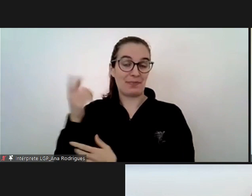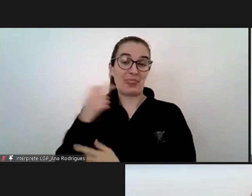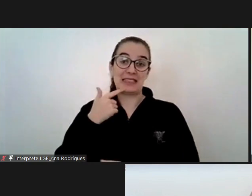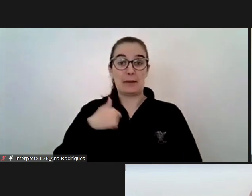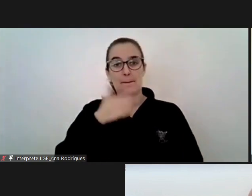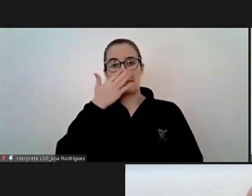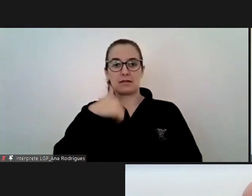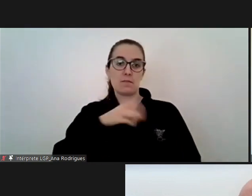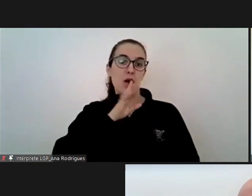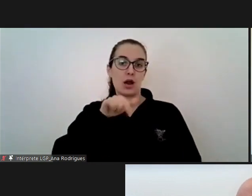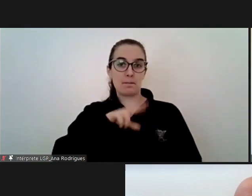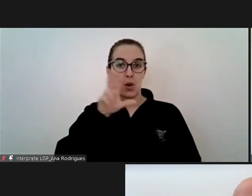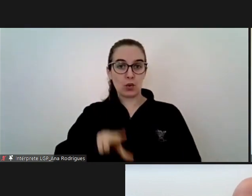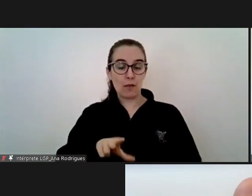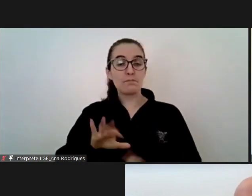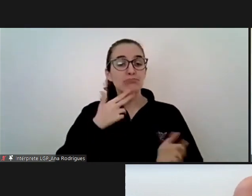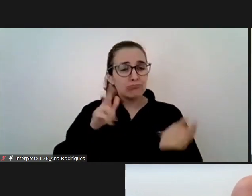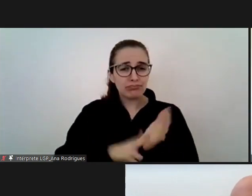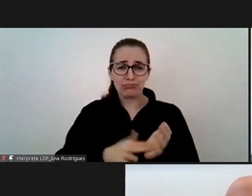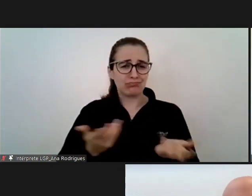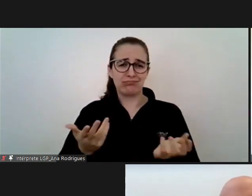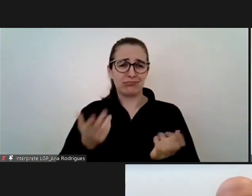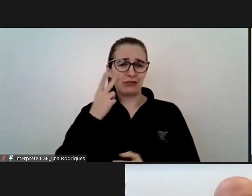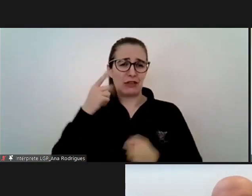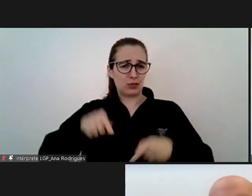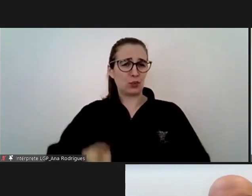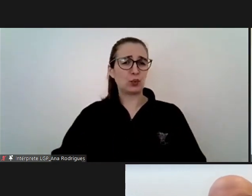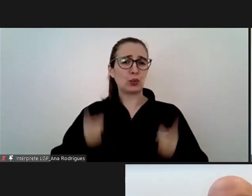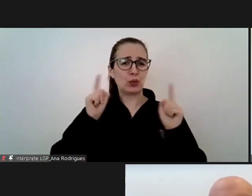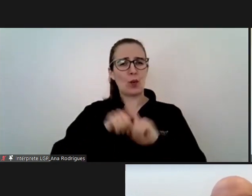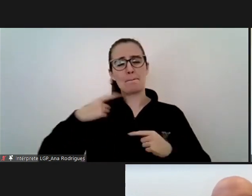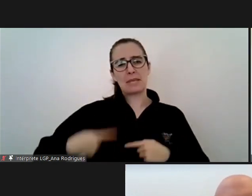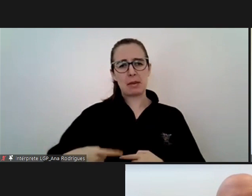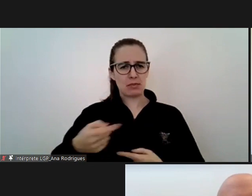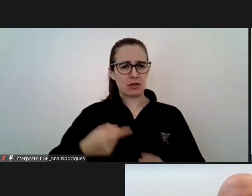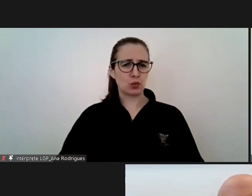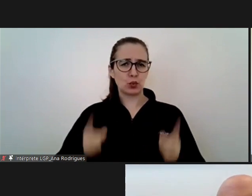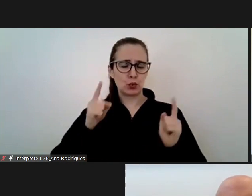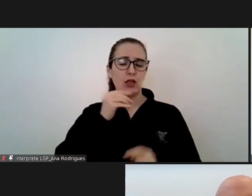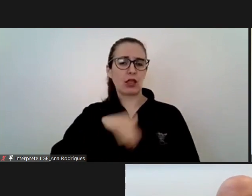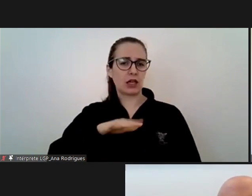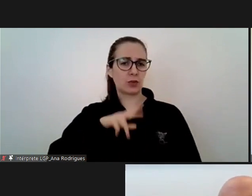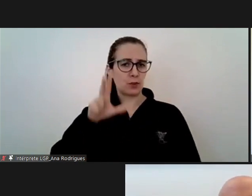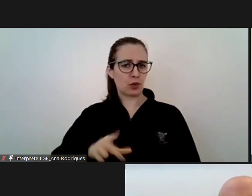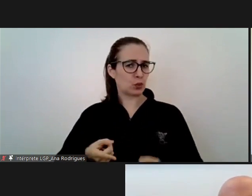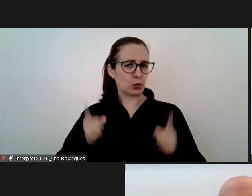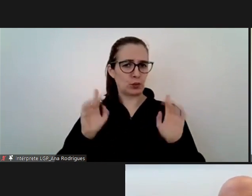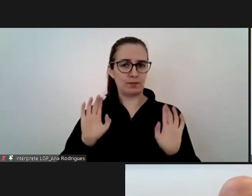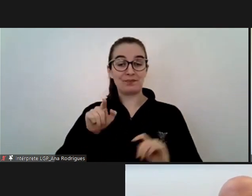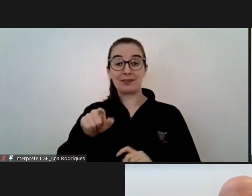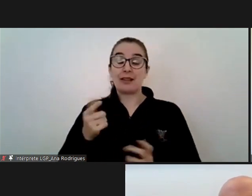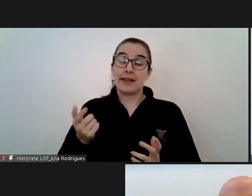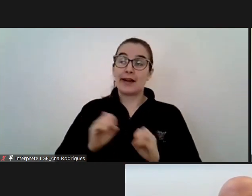residentes em território nacional, quando na verdade já não vivem habitualmente em território nacional. Isto cria questões de